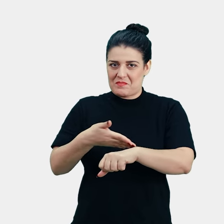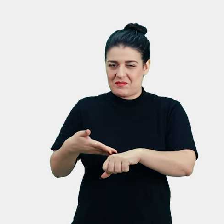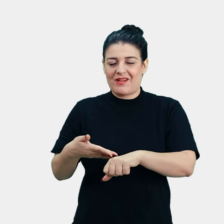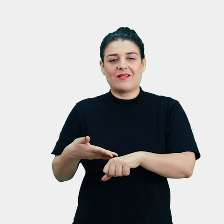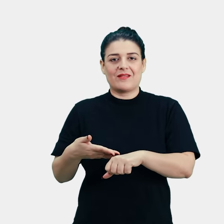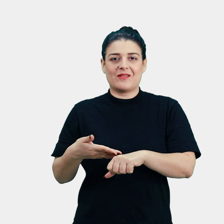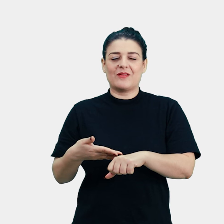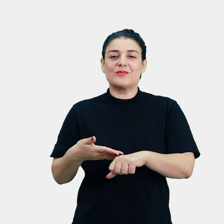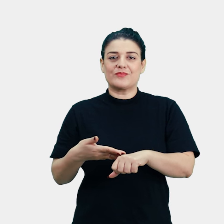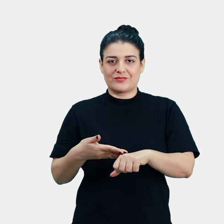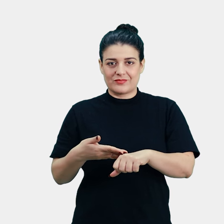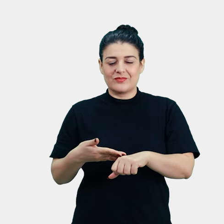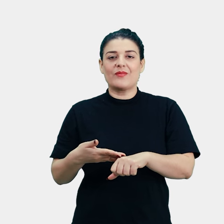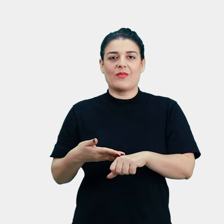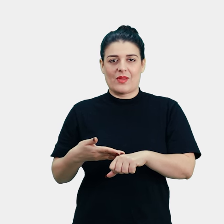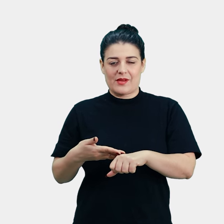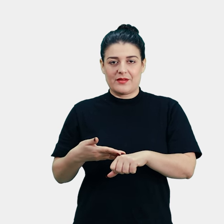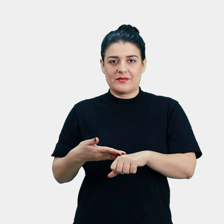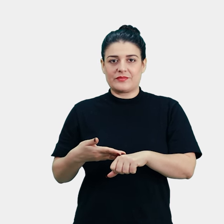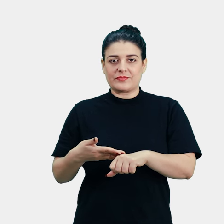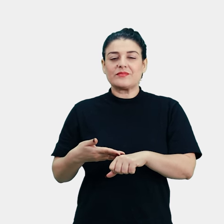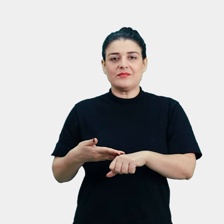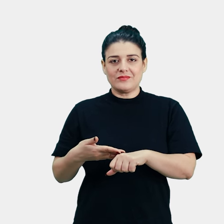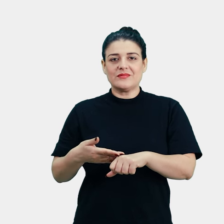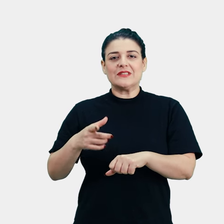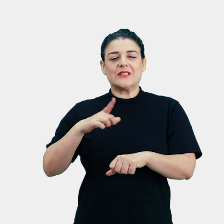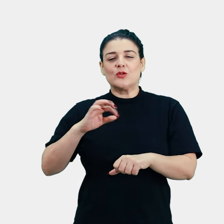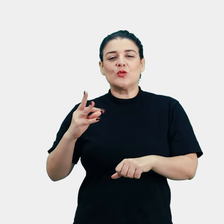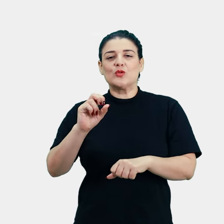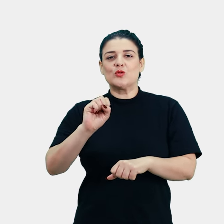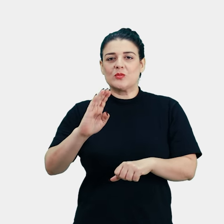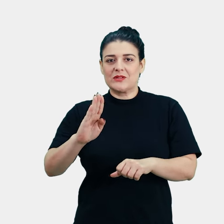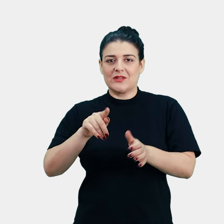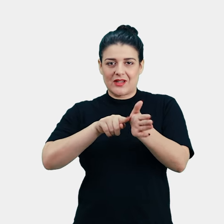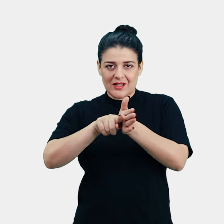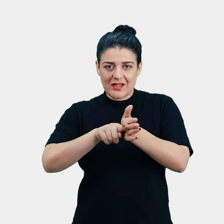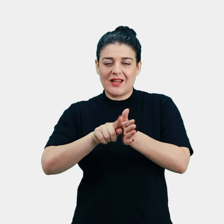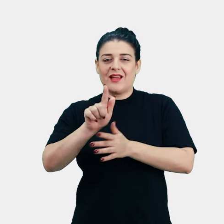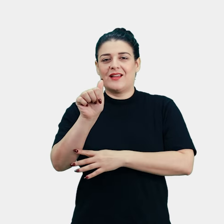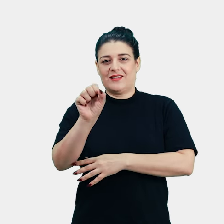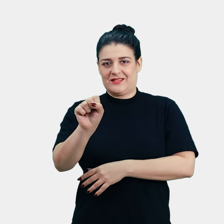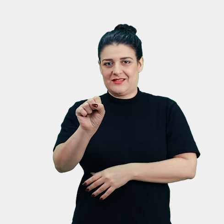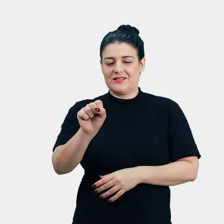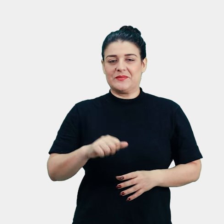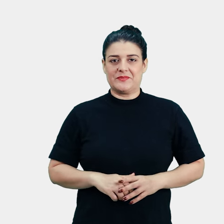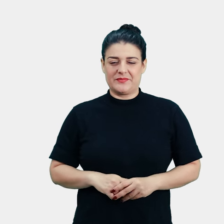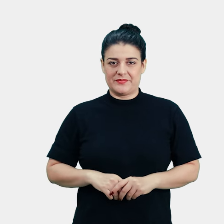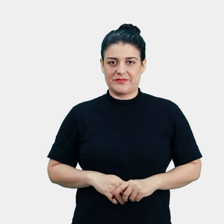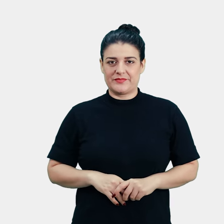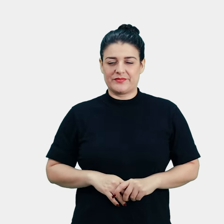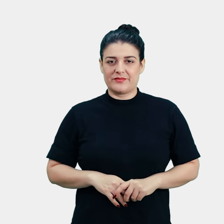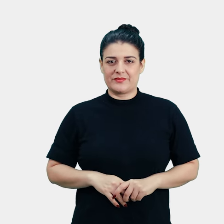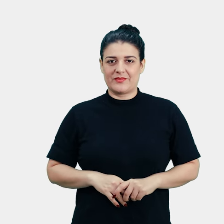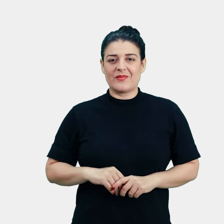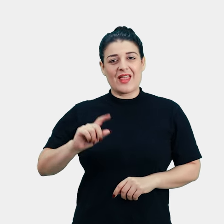já são ali a liberação, né? Essas substâncias liberadas do analito em fase gasosa, tá? E